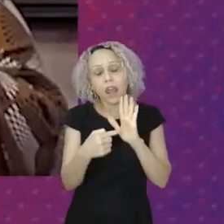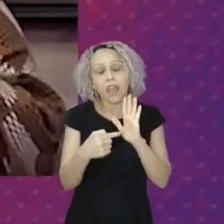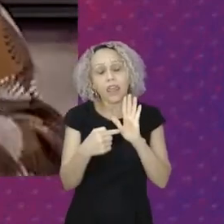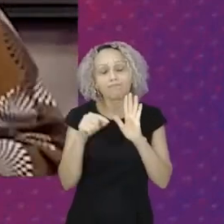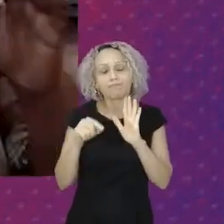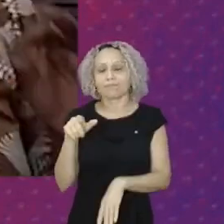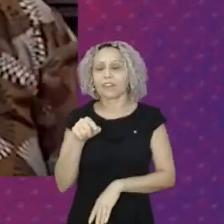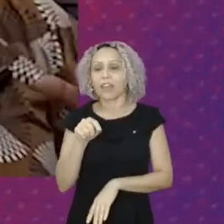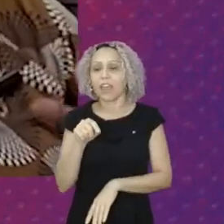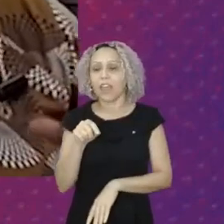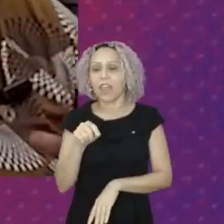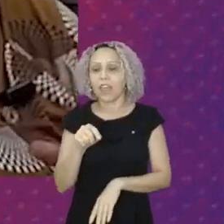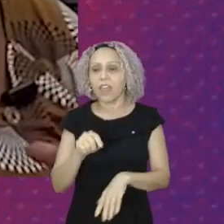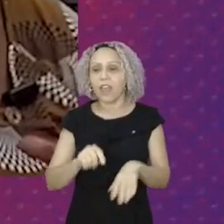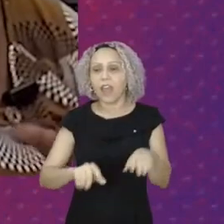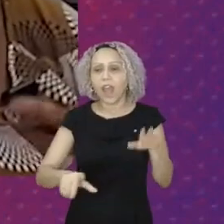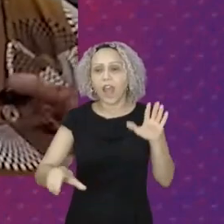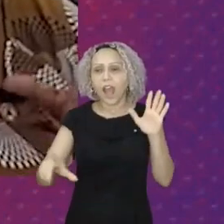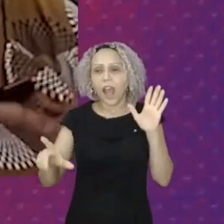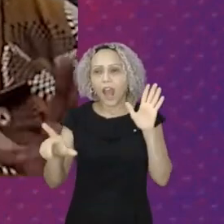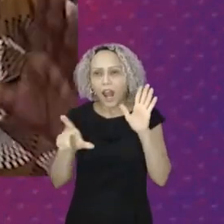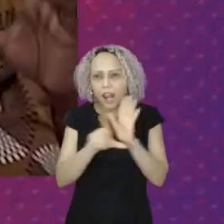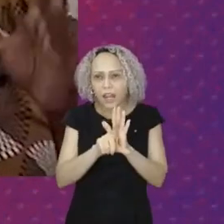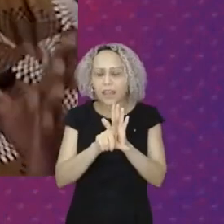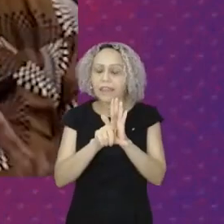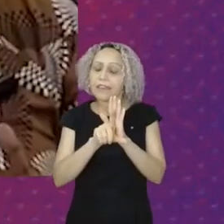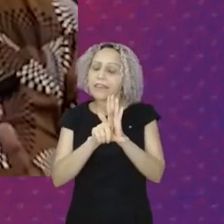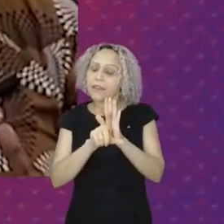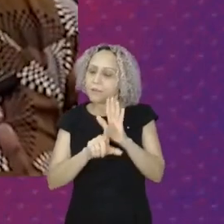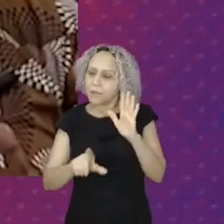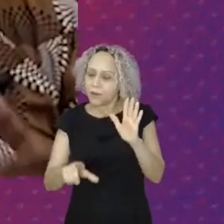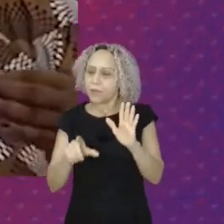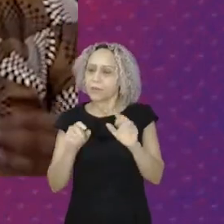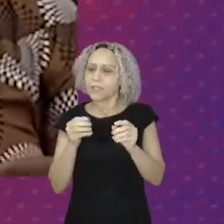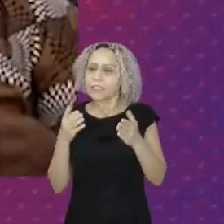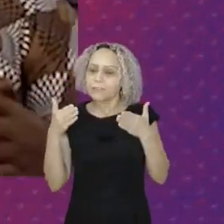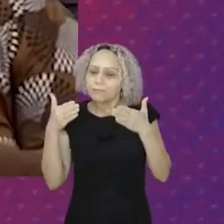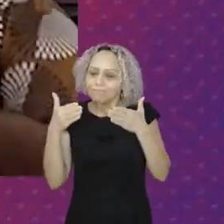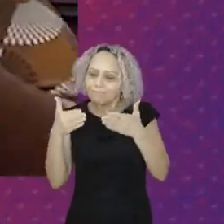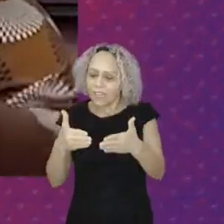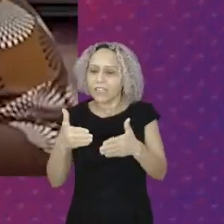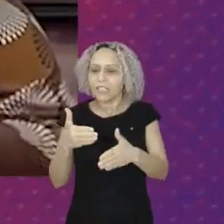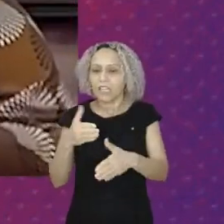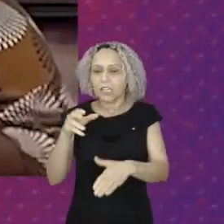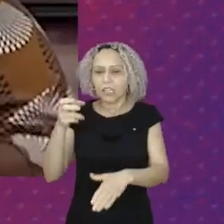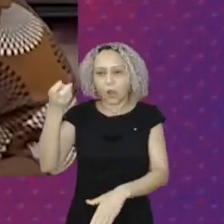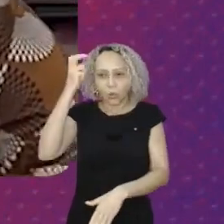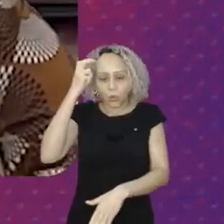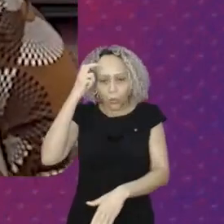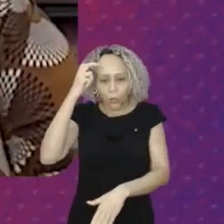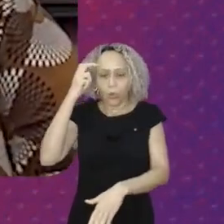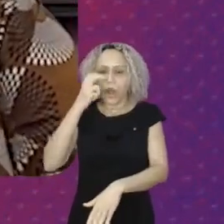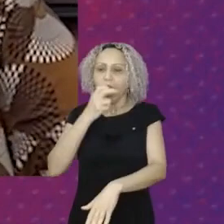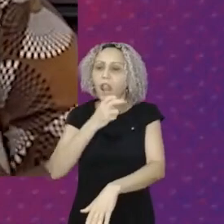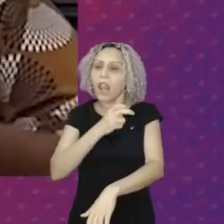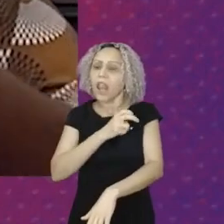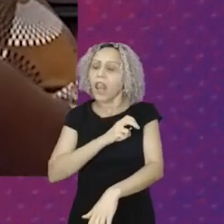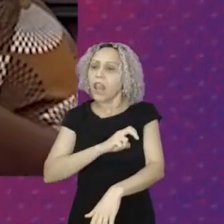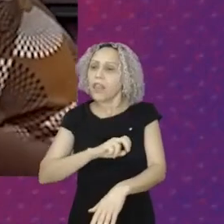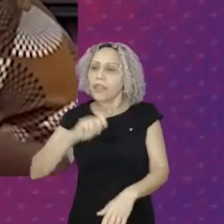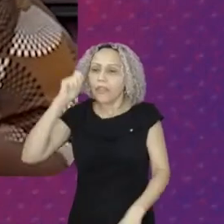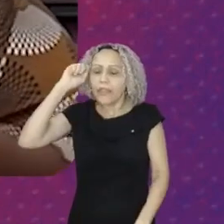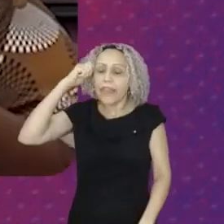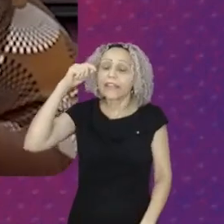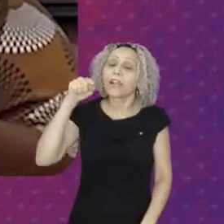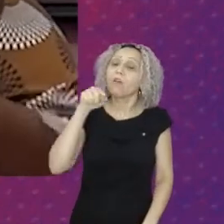afirmativa curricular. Ela vai mexer numa série de tensões e ela vai mexer em privilégios. Então, quando a